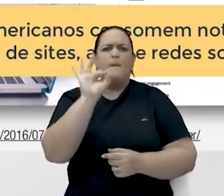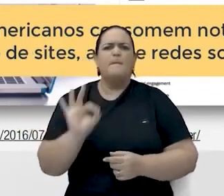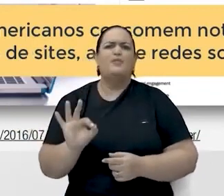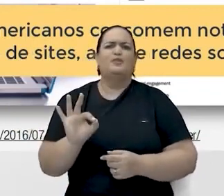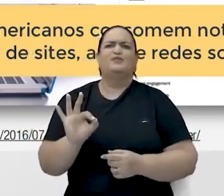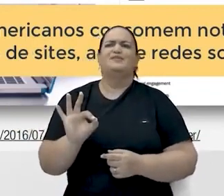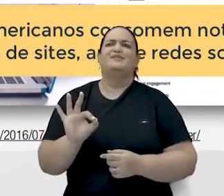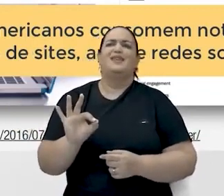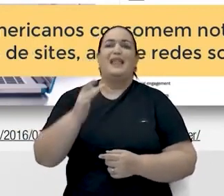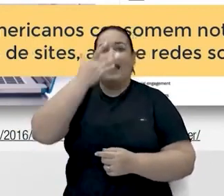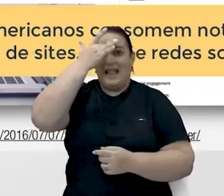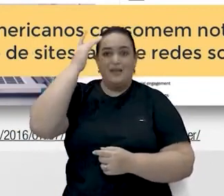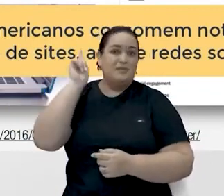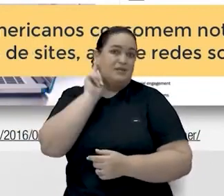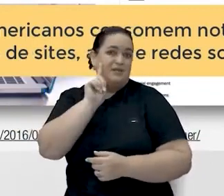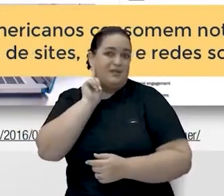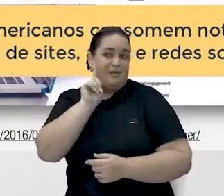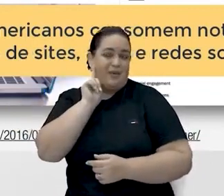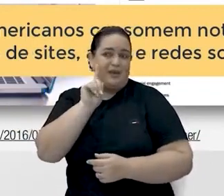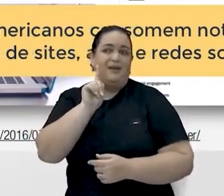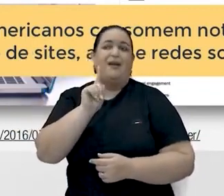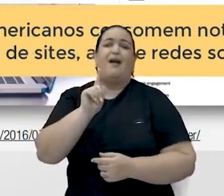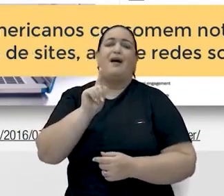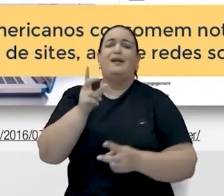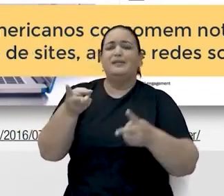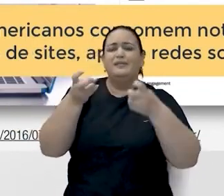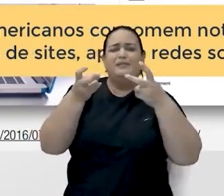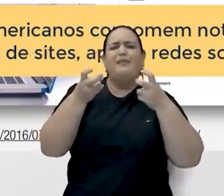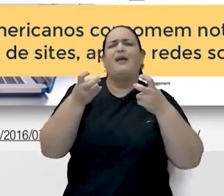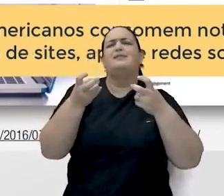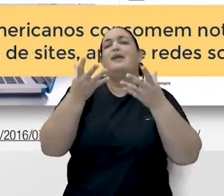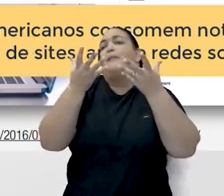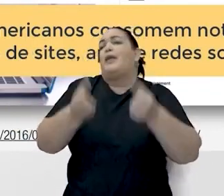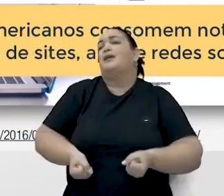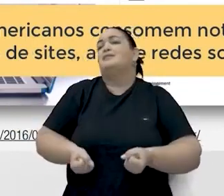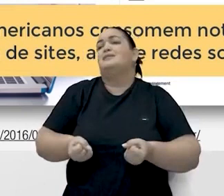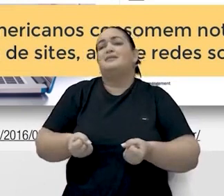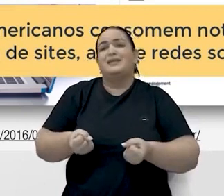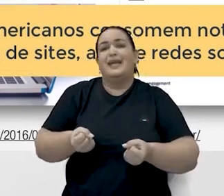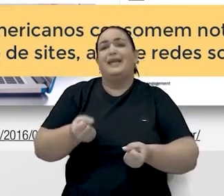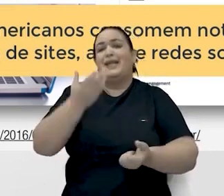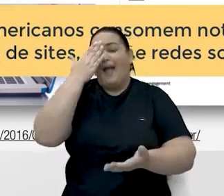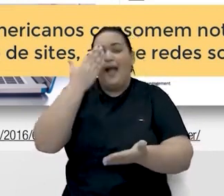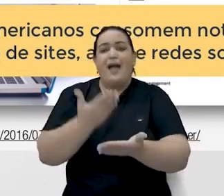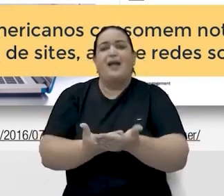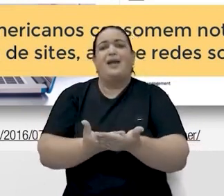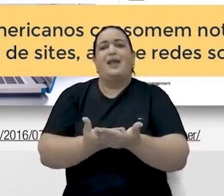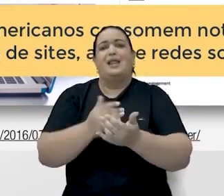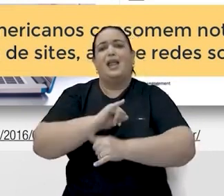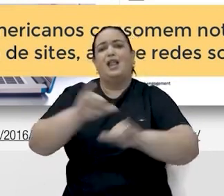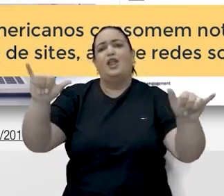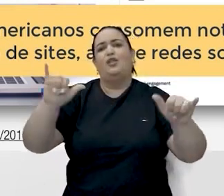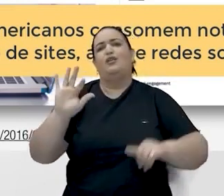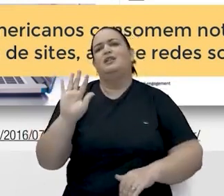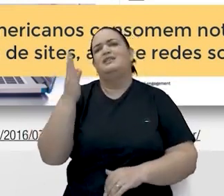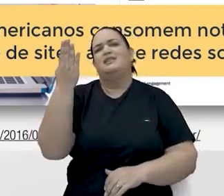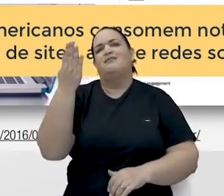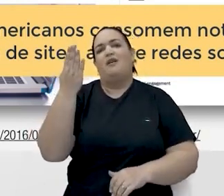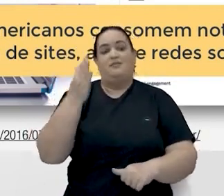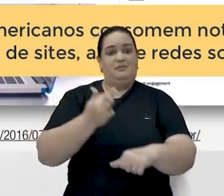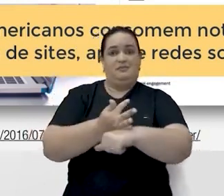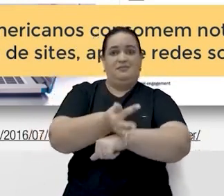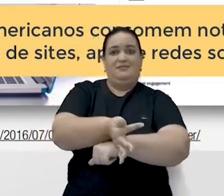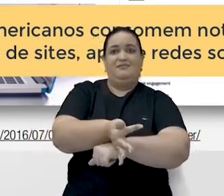notícias falsas por meio de sites, apps e redes sociais. Ou seja, ambientes que não se tem um